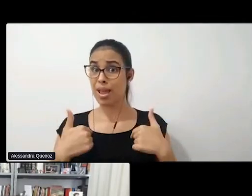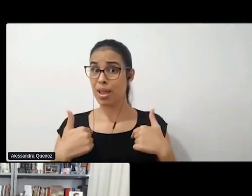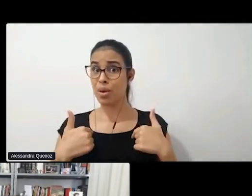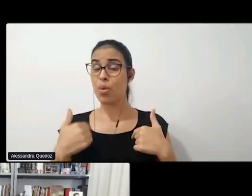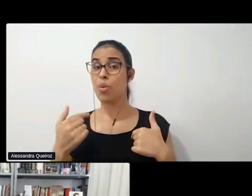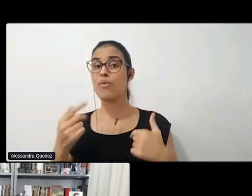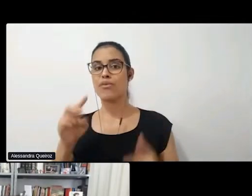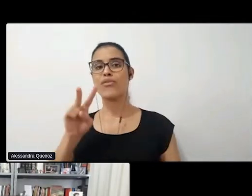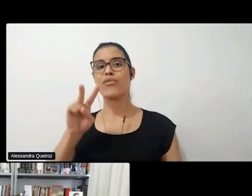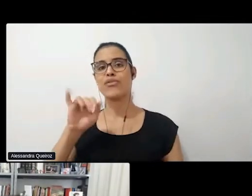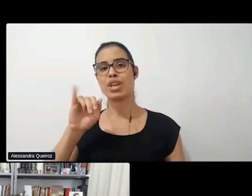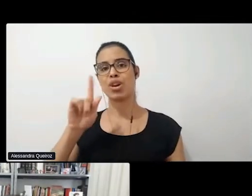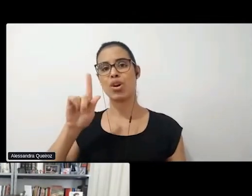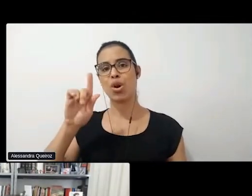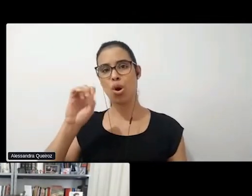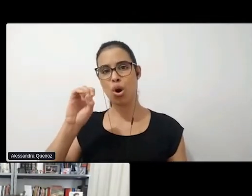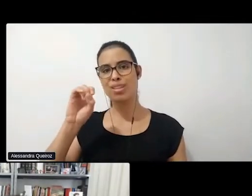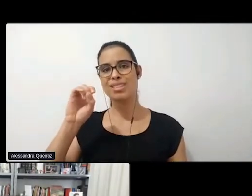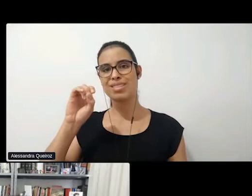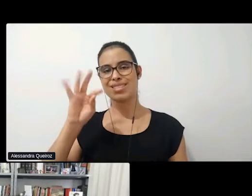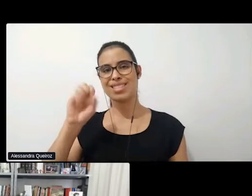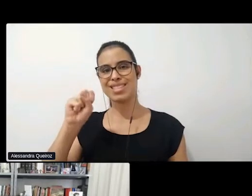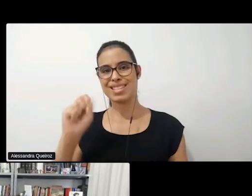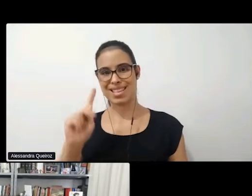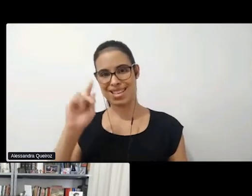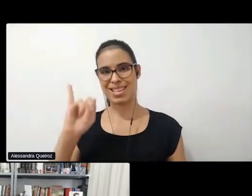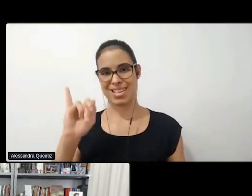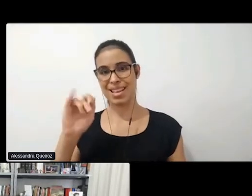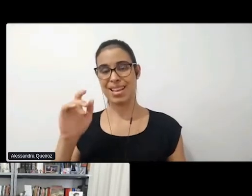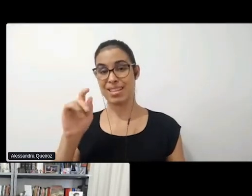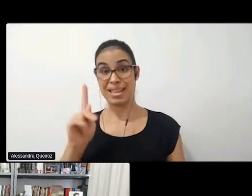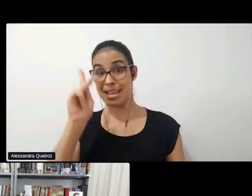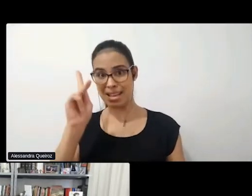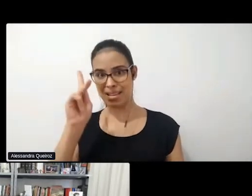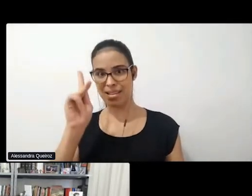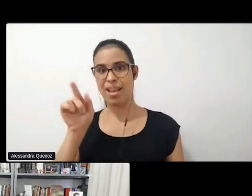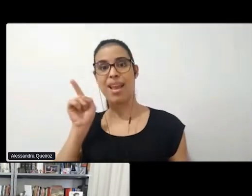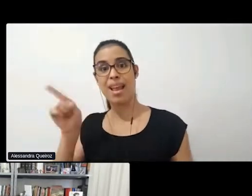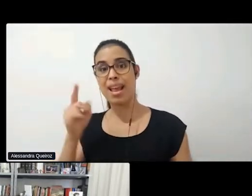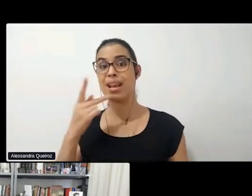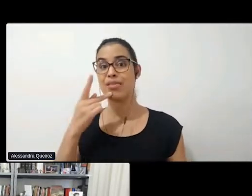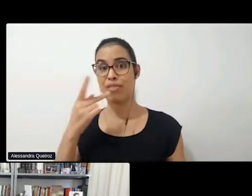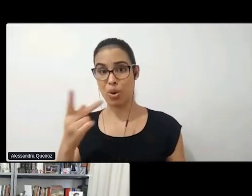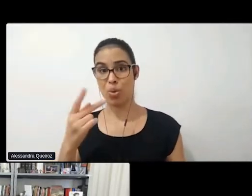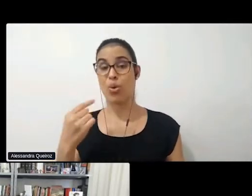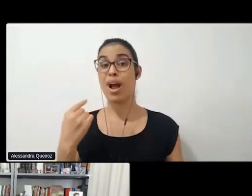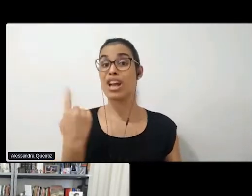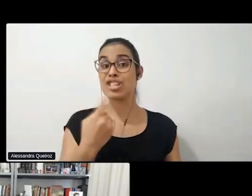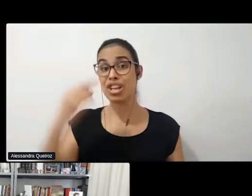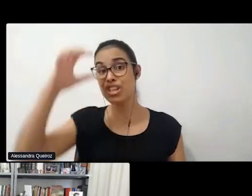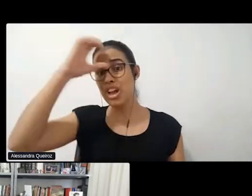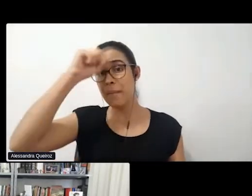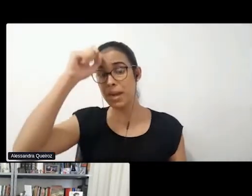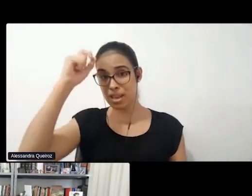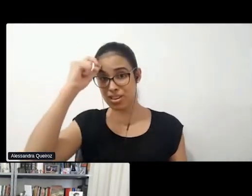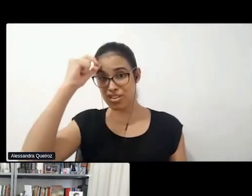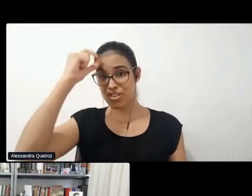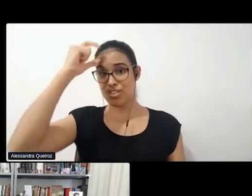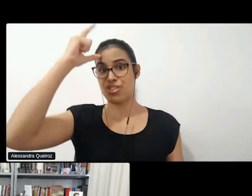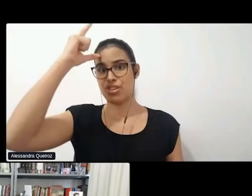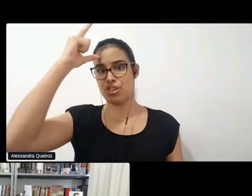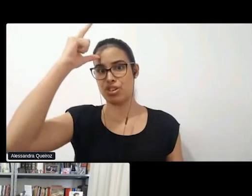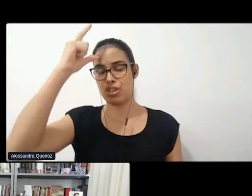Vygotsky fala que a gente aprende por meio das interações sociais, a gente aprende quando a gente é inserido no